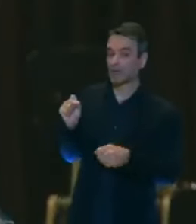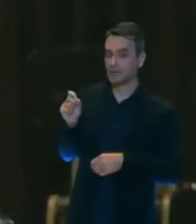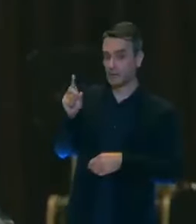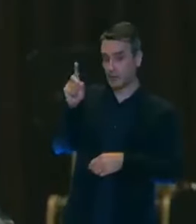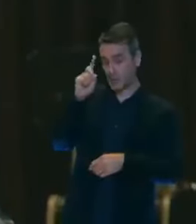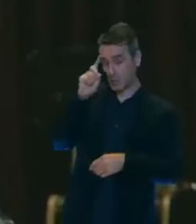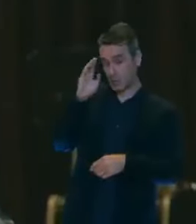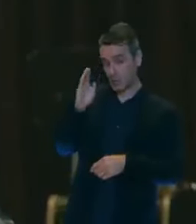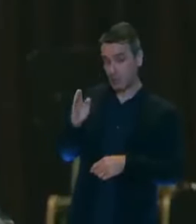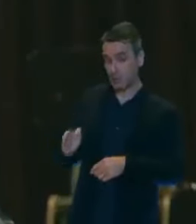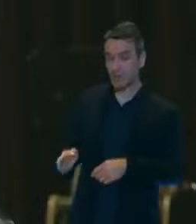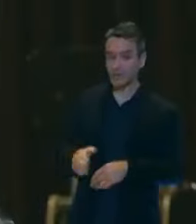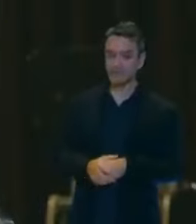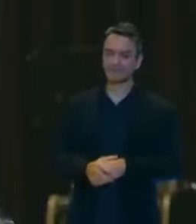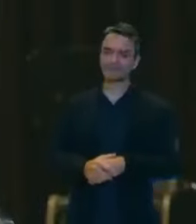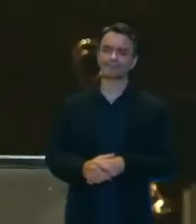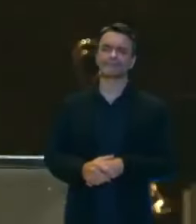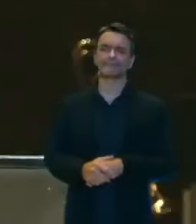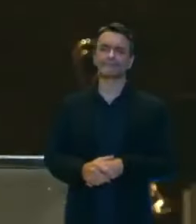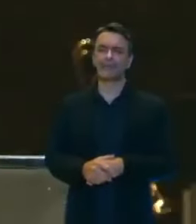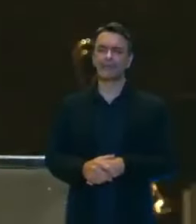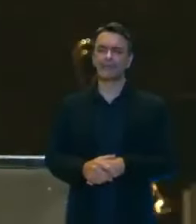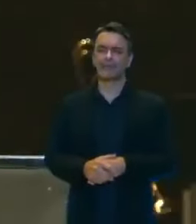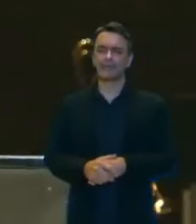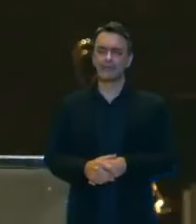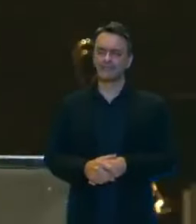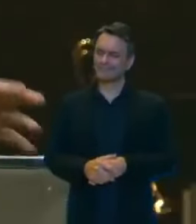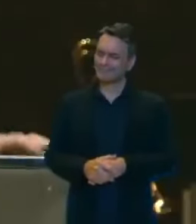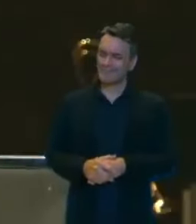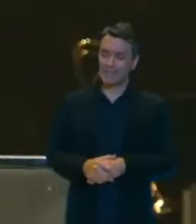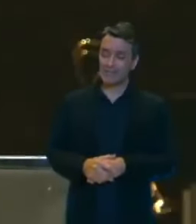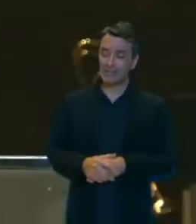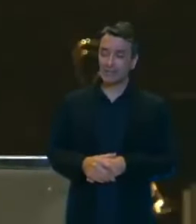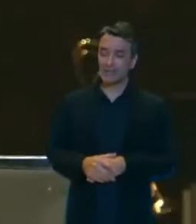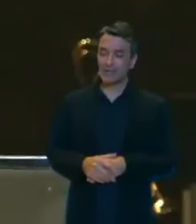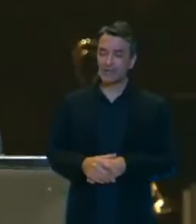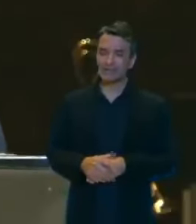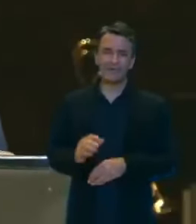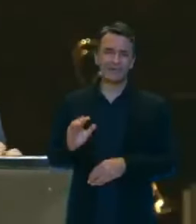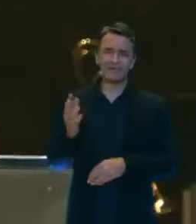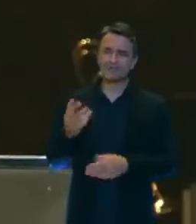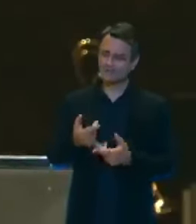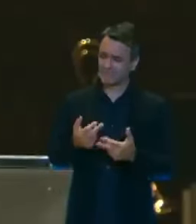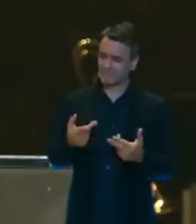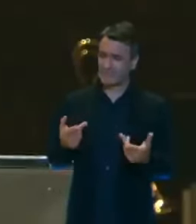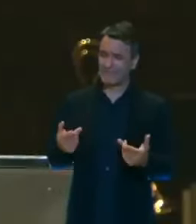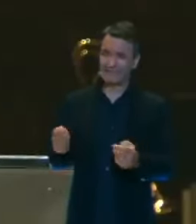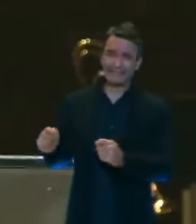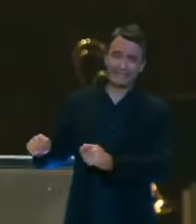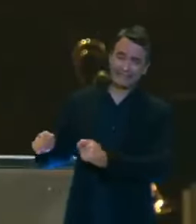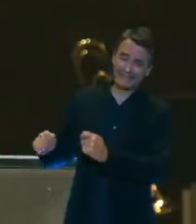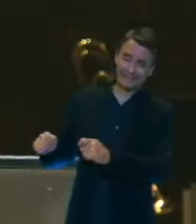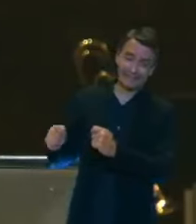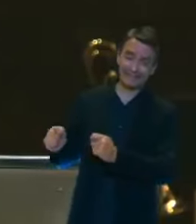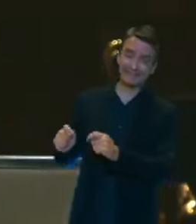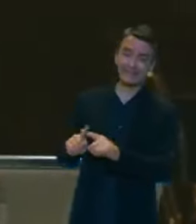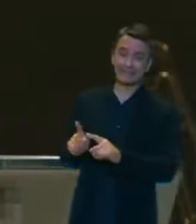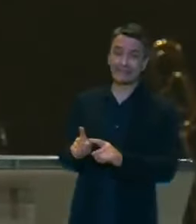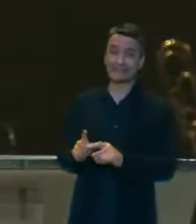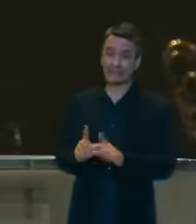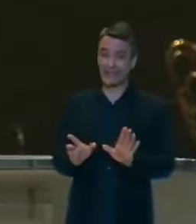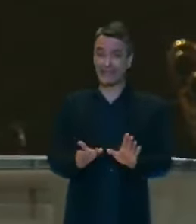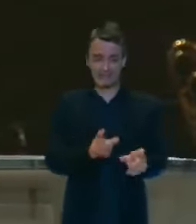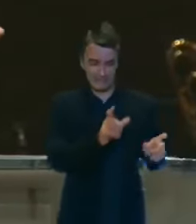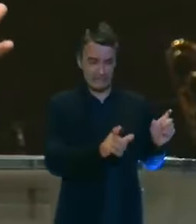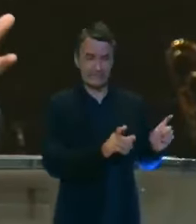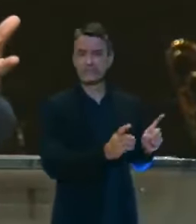ininterruptamente. E foram tantos os entraves, as batalhas. A gente atende as pessoas, mas a gente sofre